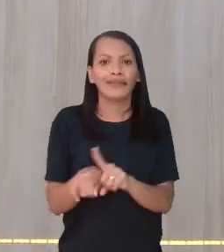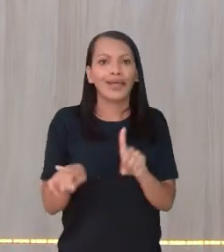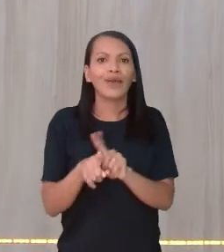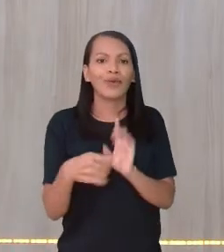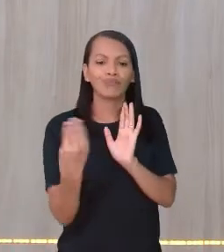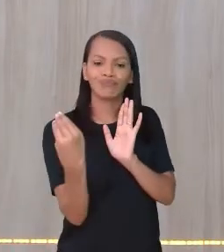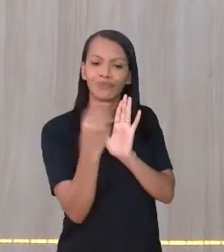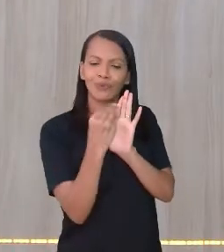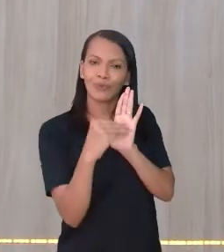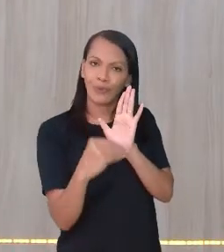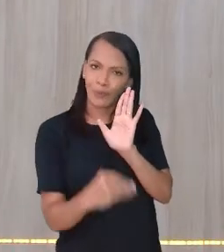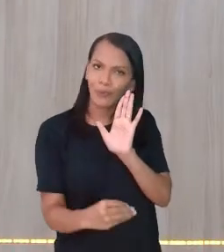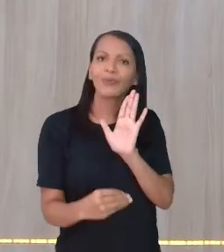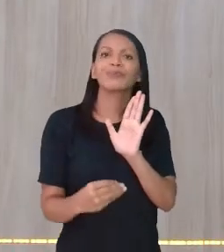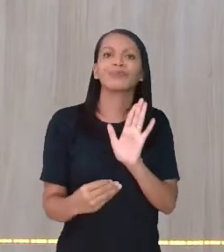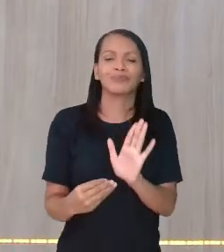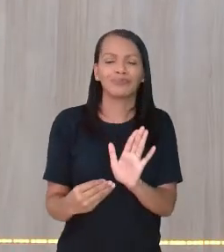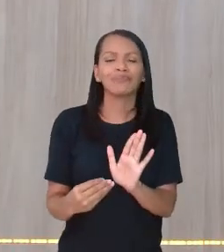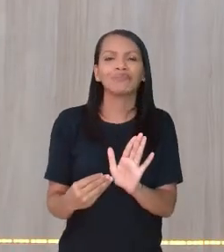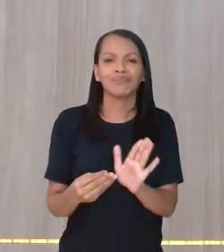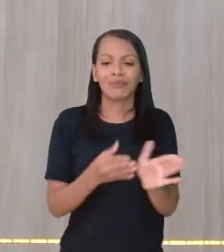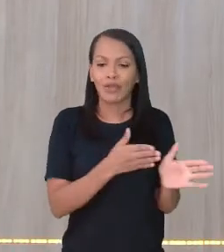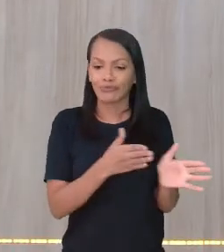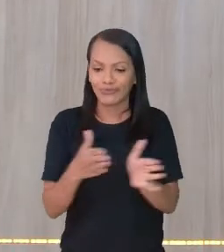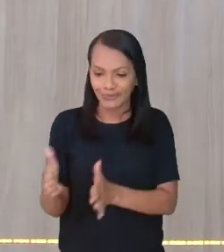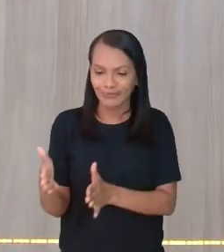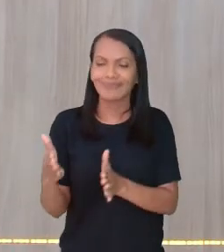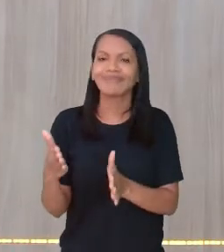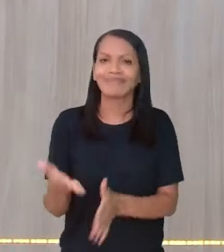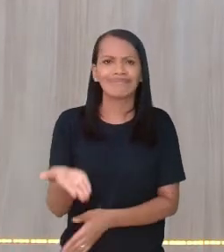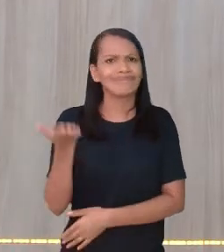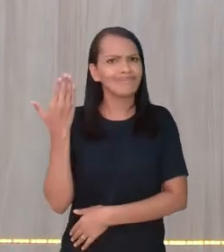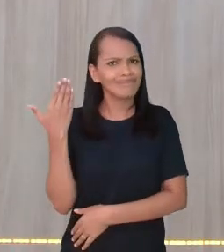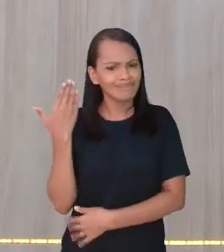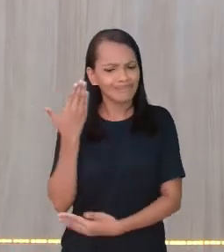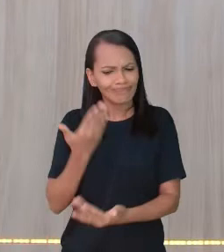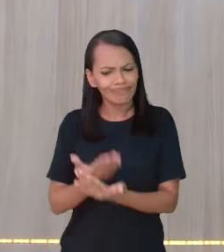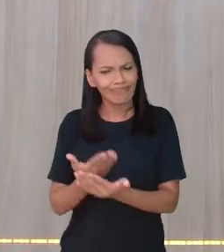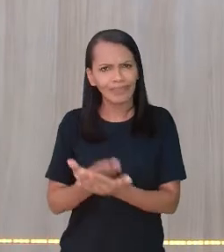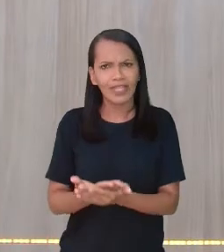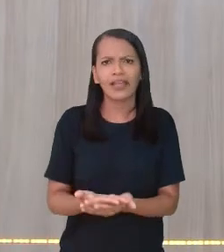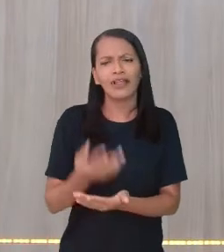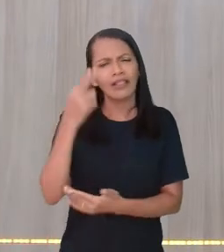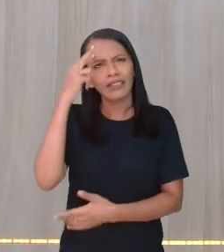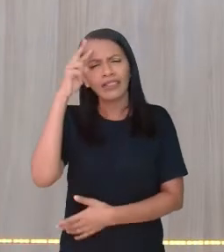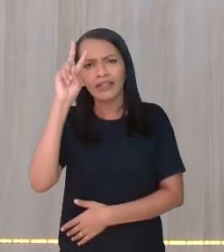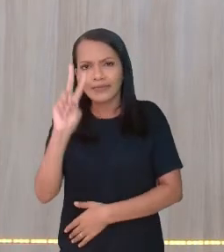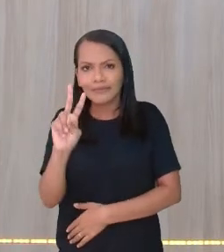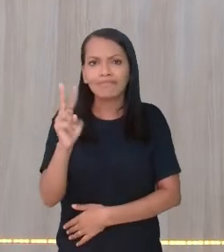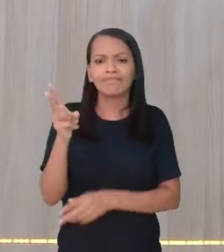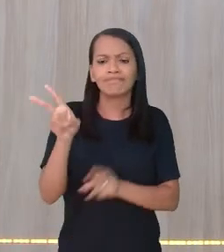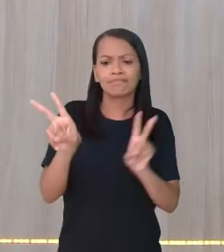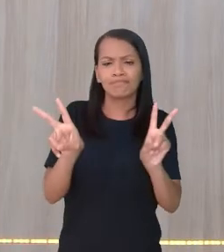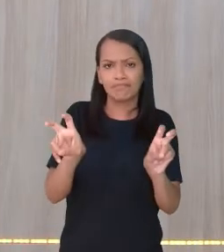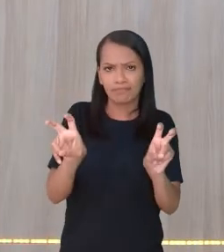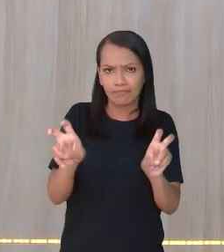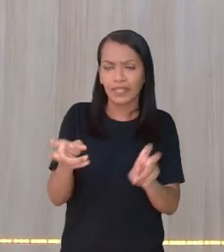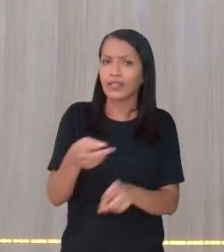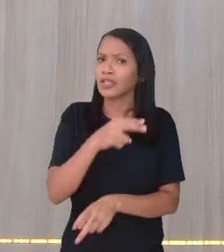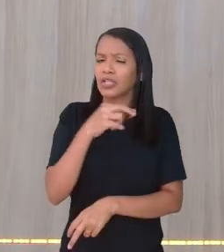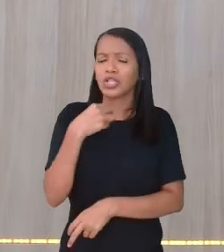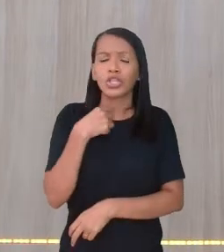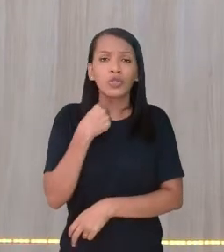séries anteriores para relembrar aí de um assunto ou outro que você não conseguiu aí fixar,